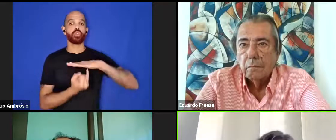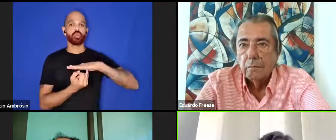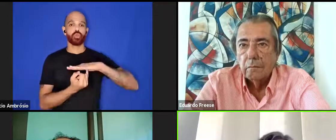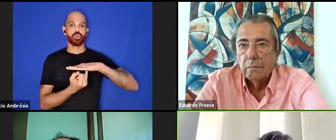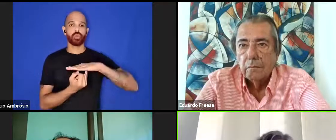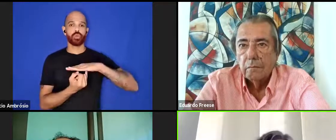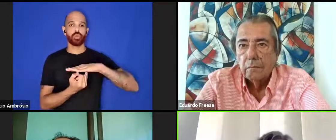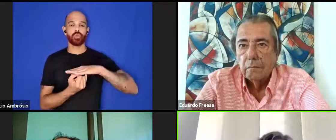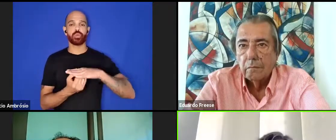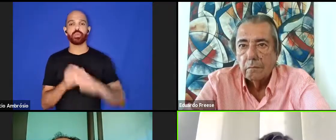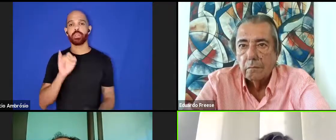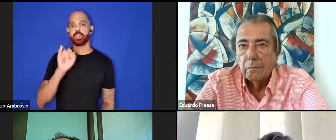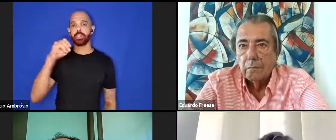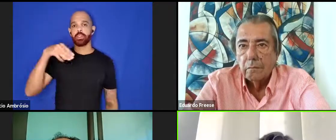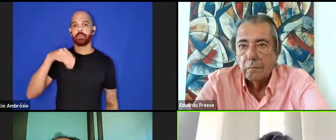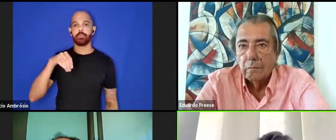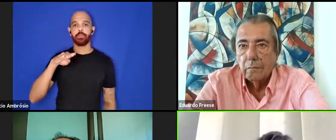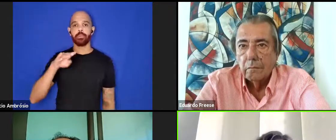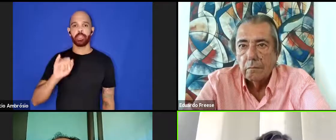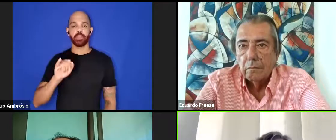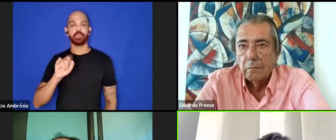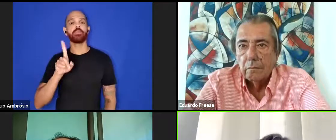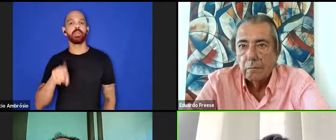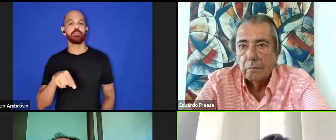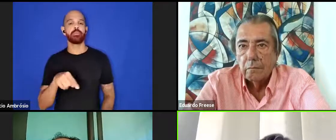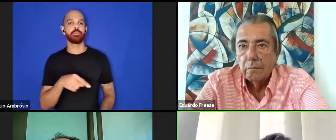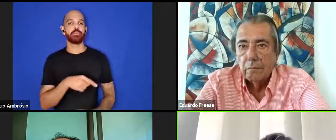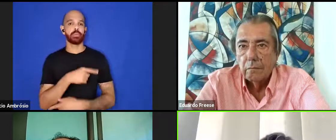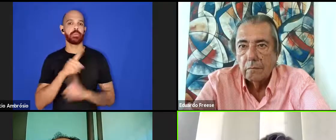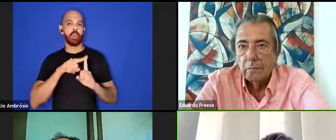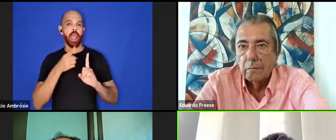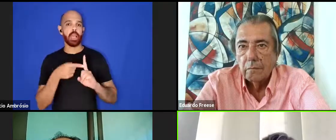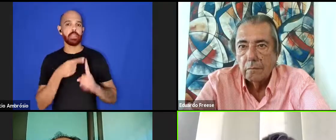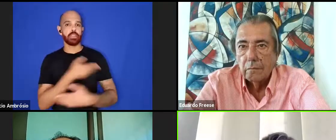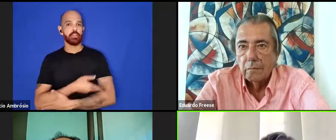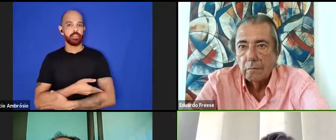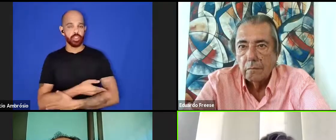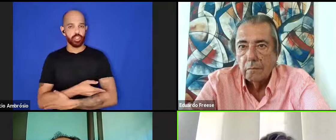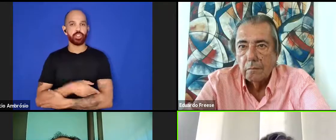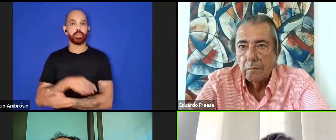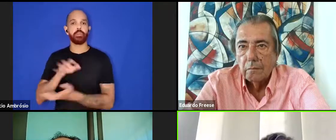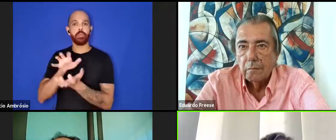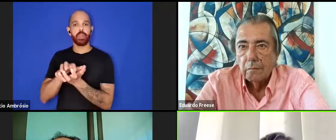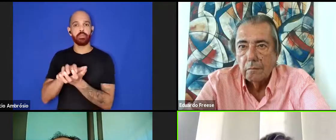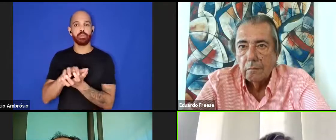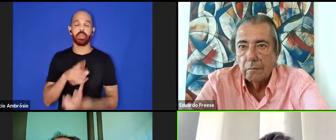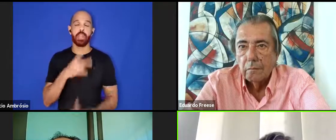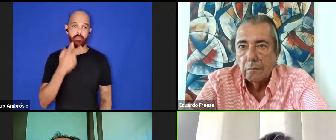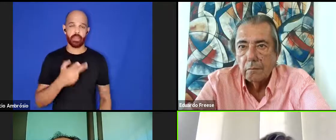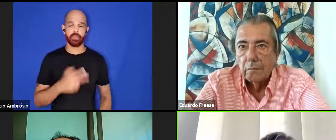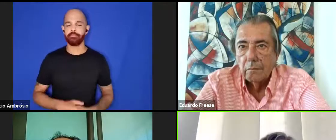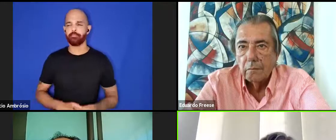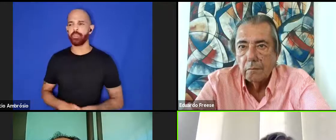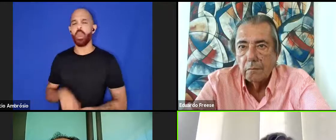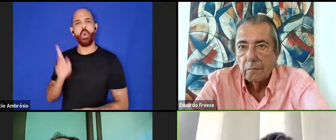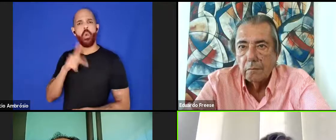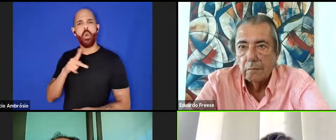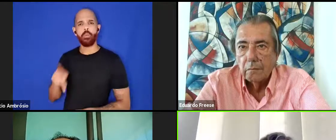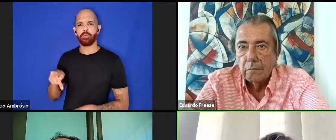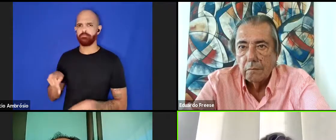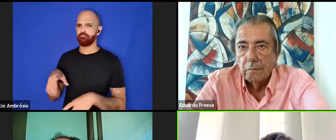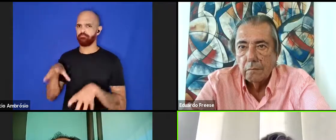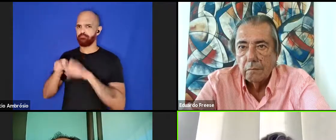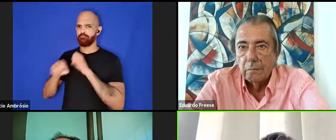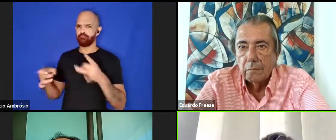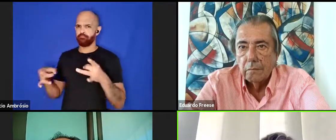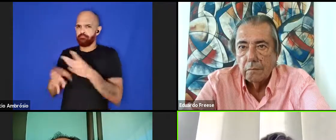do IMIP, no nosso Instituto Materno Infantil em Pernambuco, que diz: o professor Eduardo Frise, além de sua sólida formação, apresenta